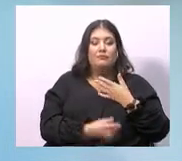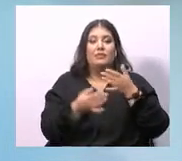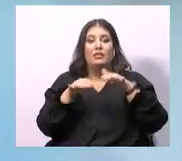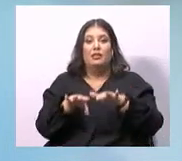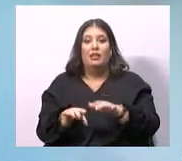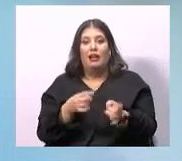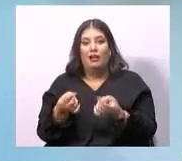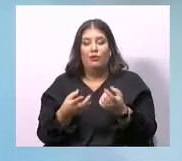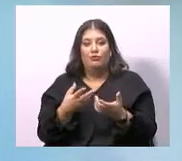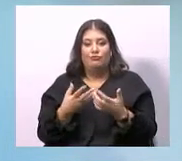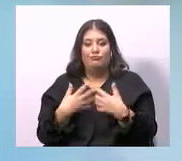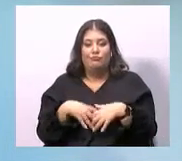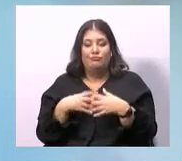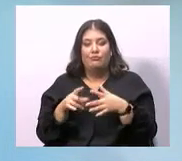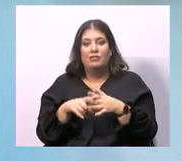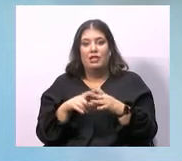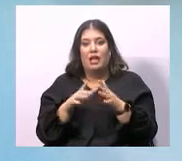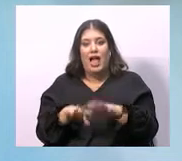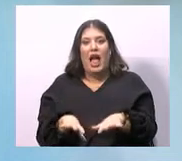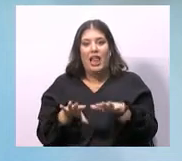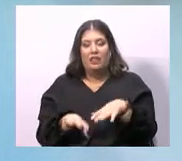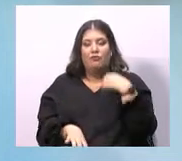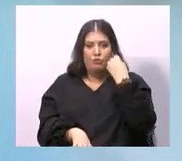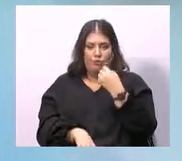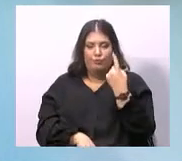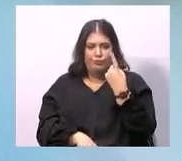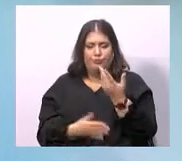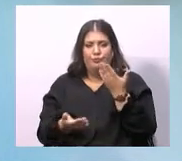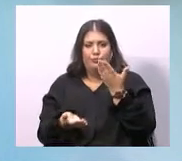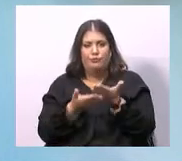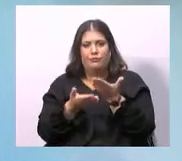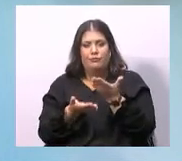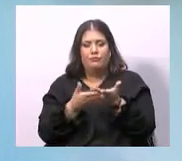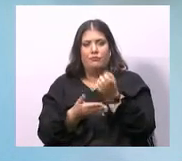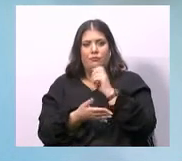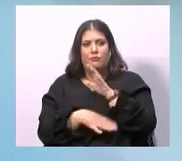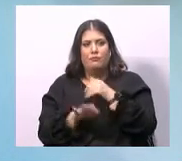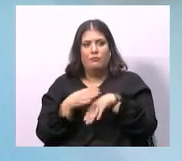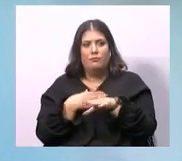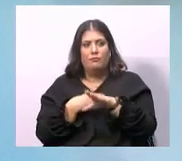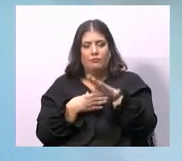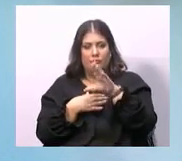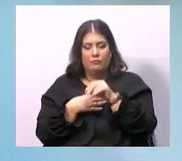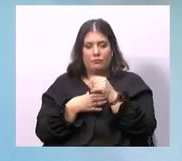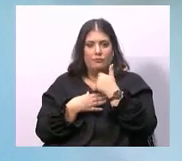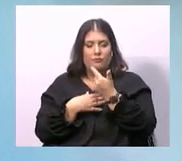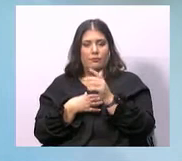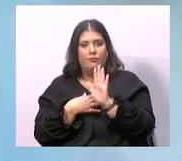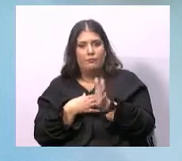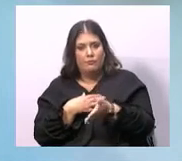há alguns mecanismos de alívio de dor. Por exemplo, uma das propostas que se lhe pode fazer, não sei se já lhe foi feito ou